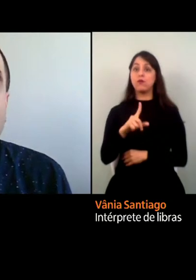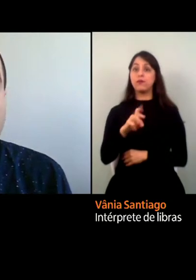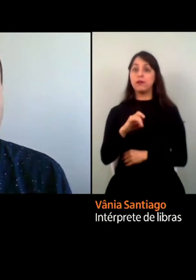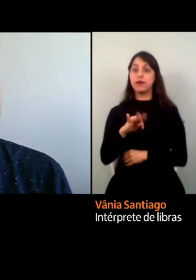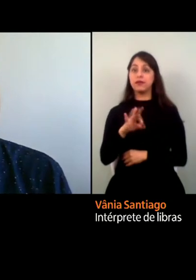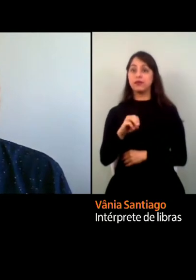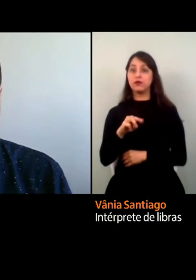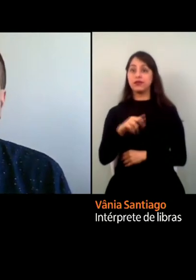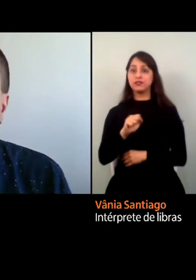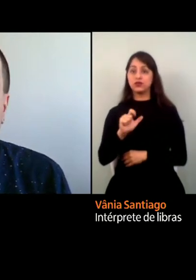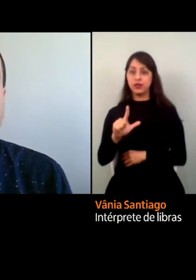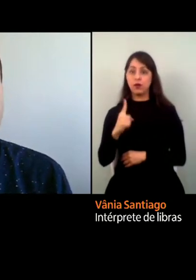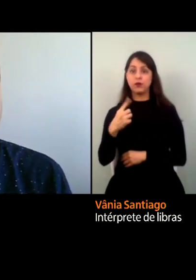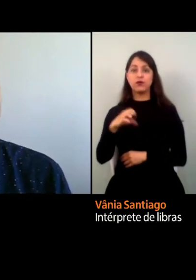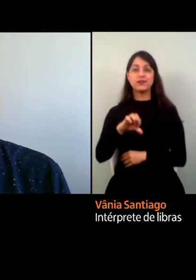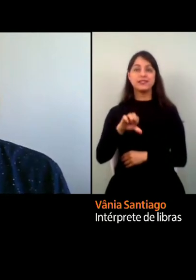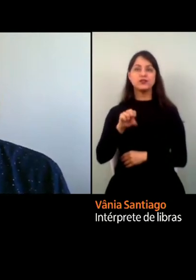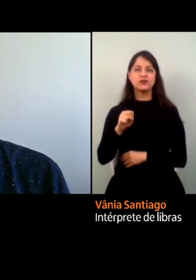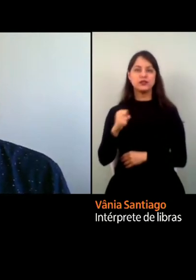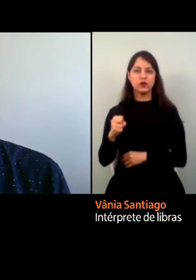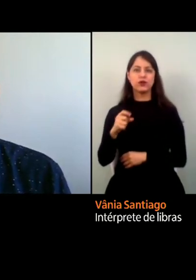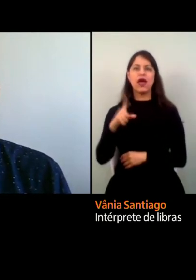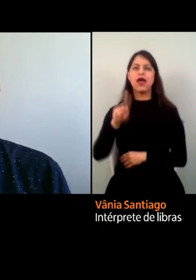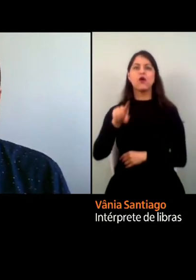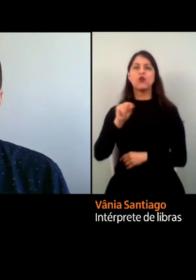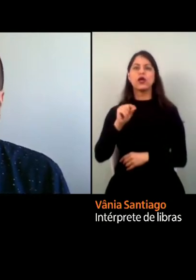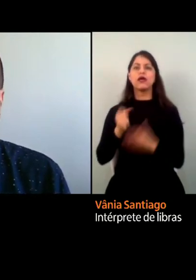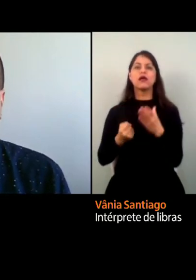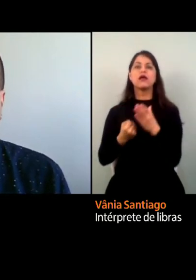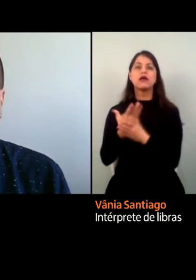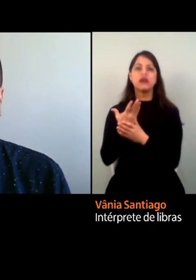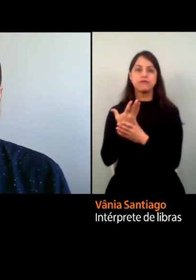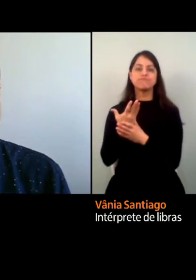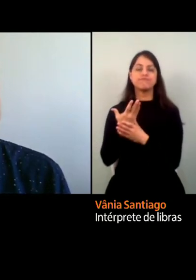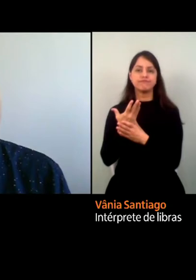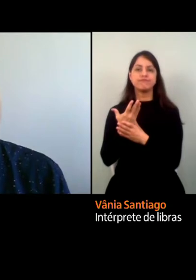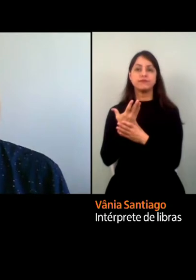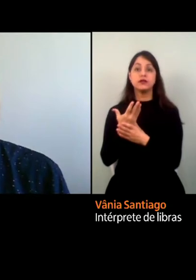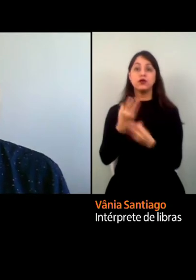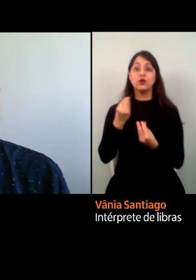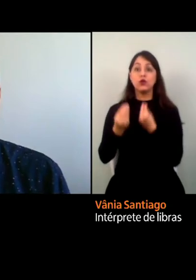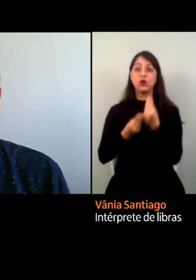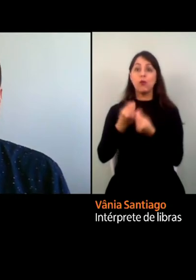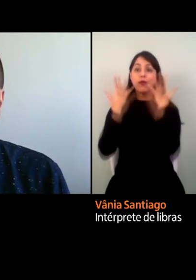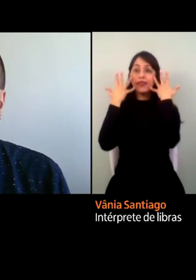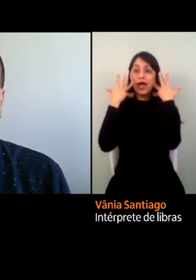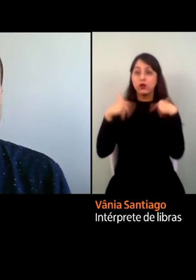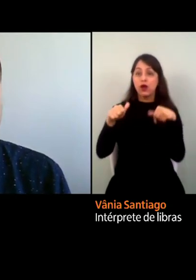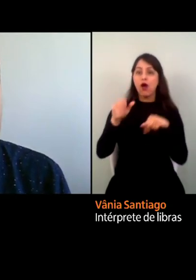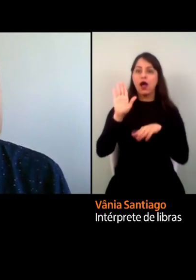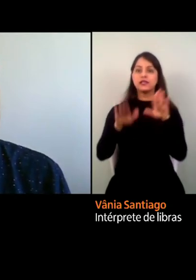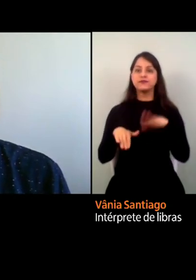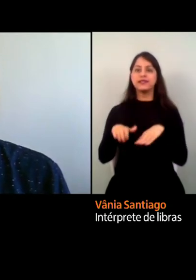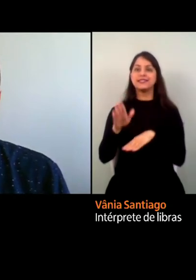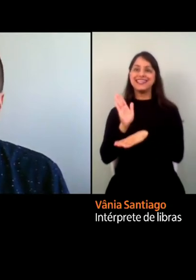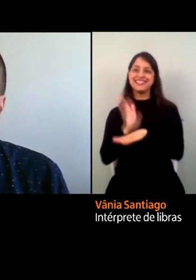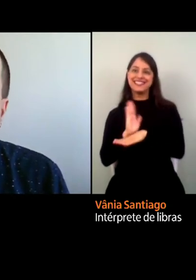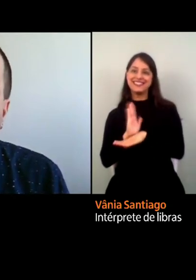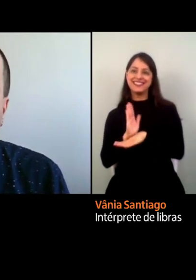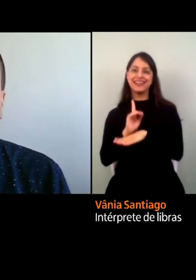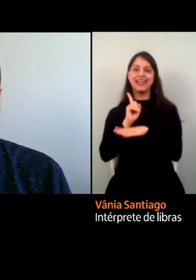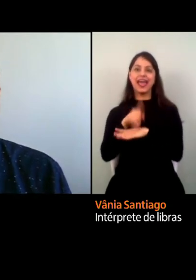o estranhamento e a desnaturalização de cinejornais oficiosos por meio de uma